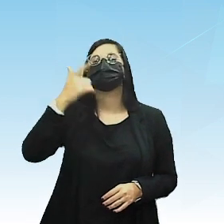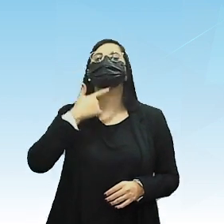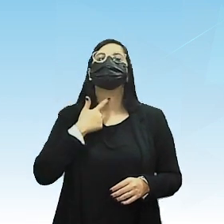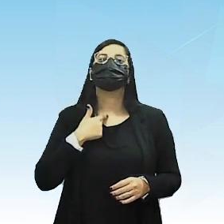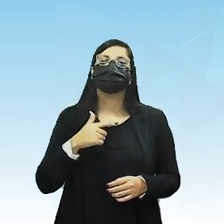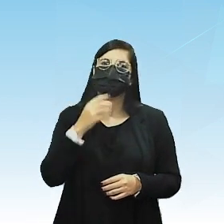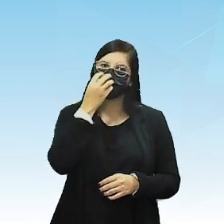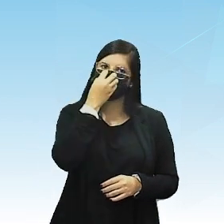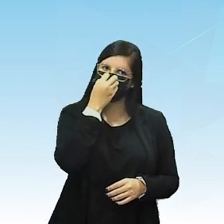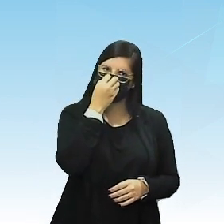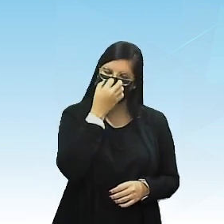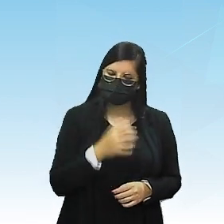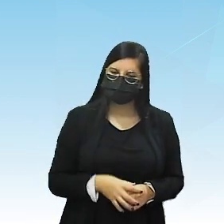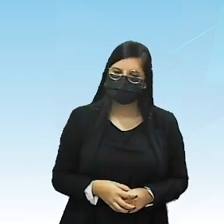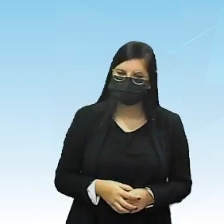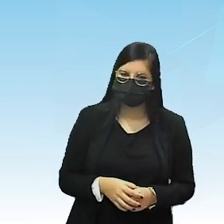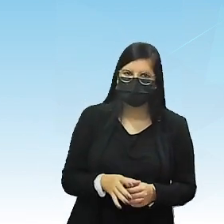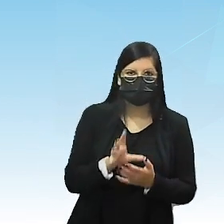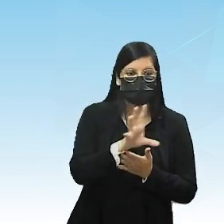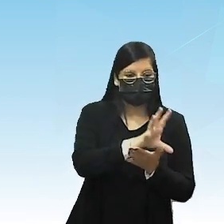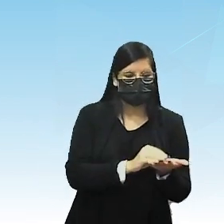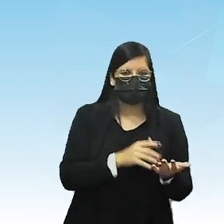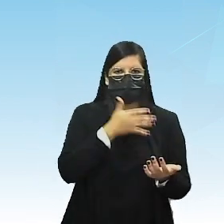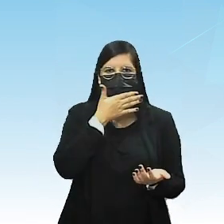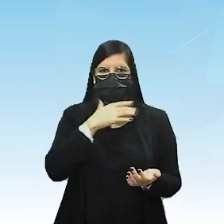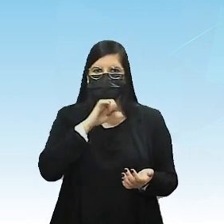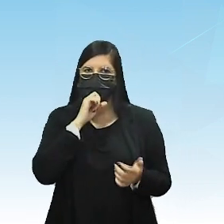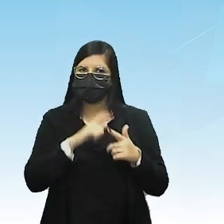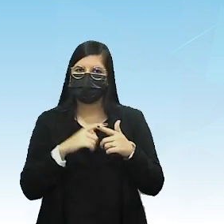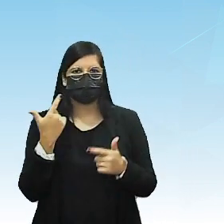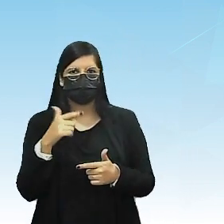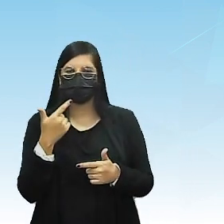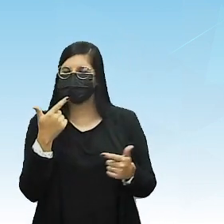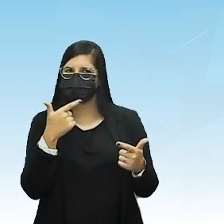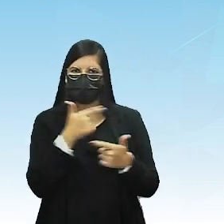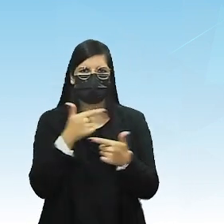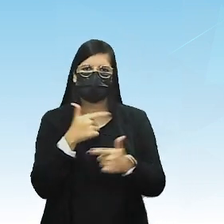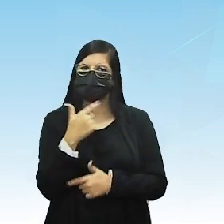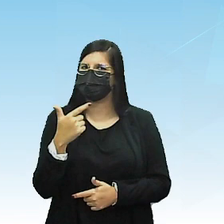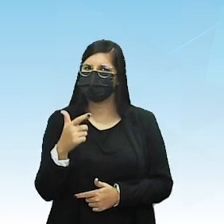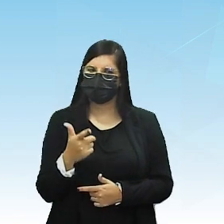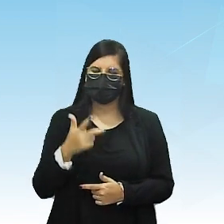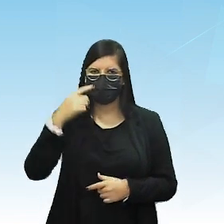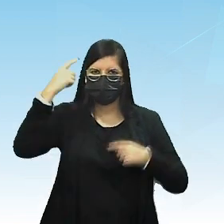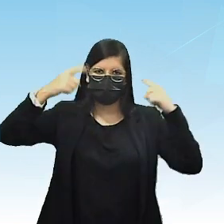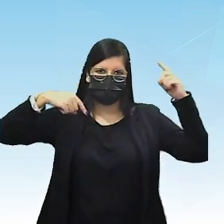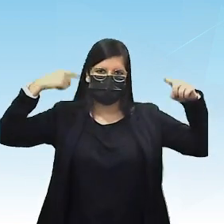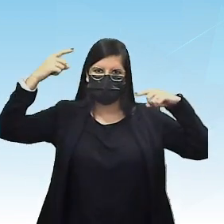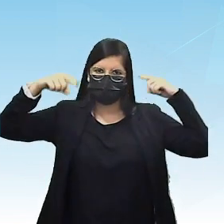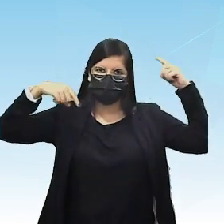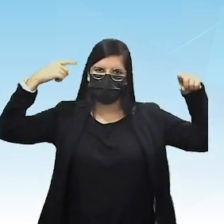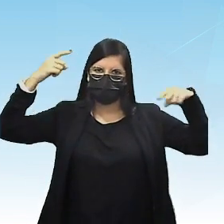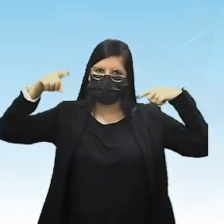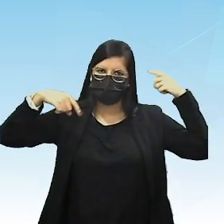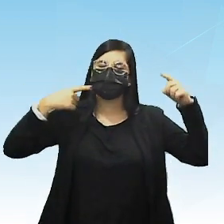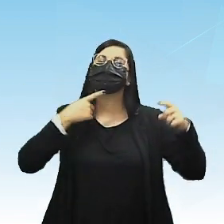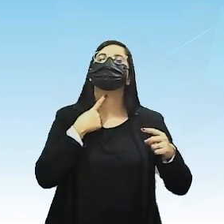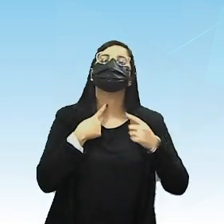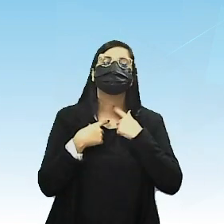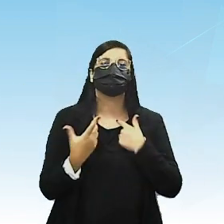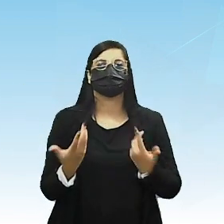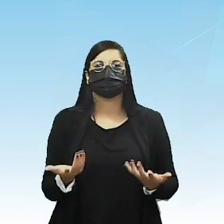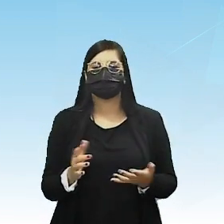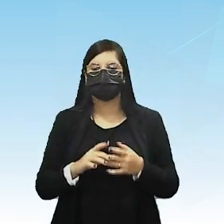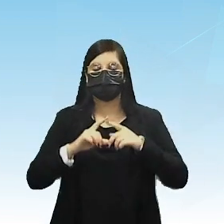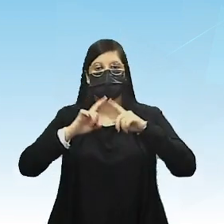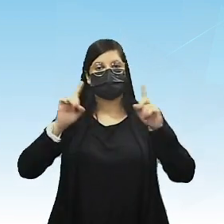tão engraçado quanto seu pai. Ao descobrir que não tinha graça nenhuma, enlouqueceu. Um dele sonhava em ser um palhaço engraçado, né? O sonho dele era ser palhaço.